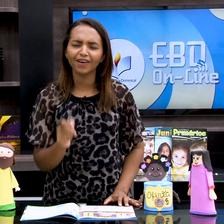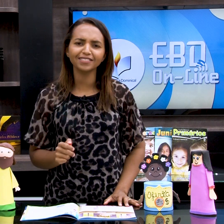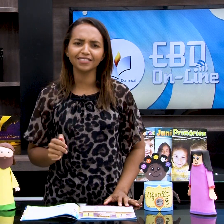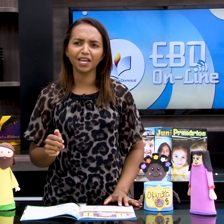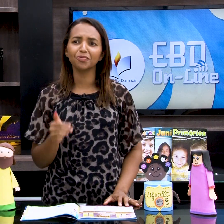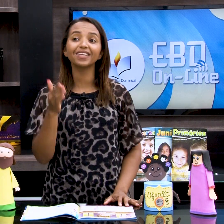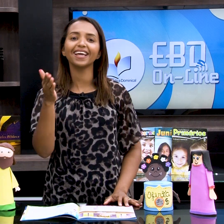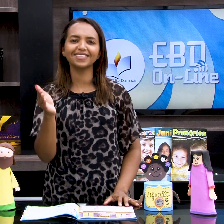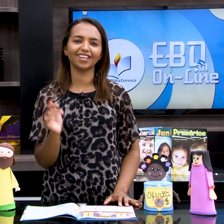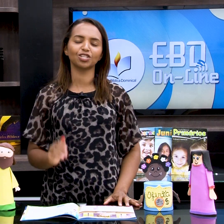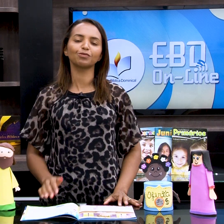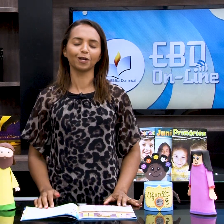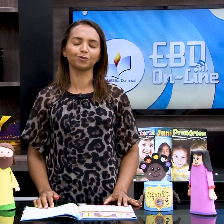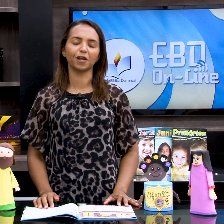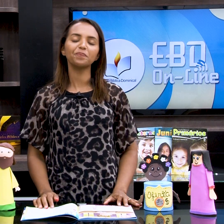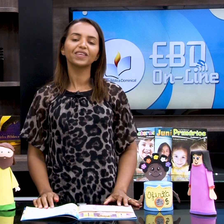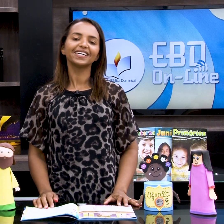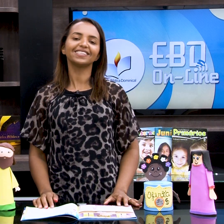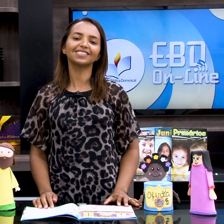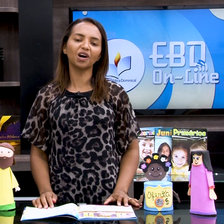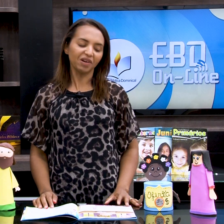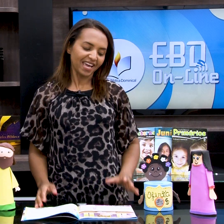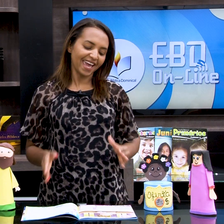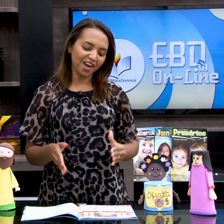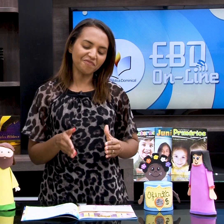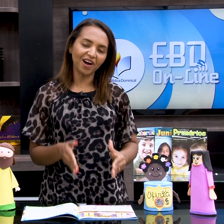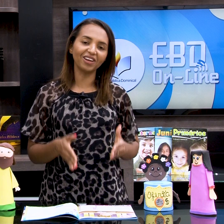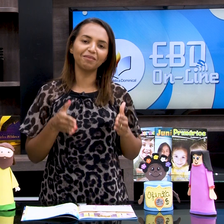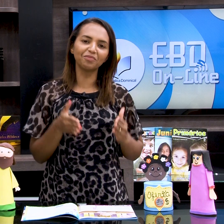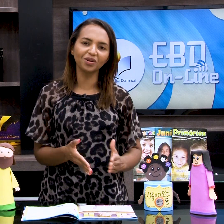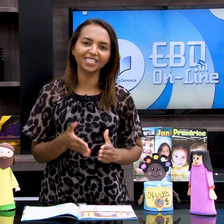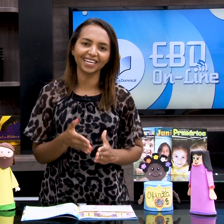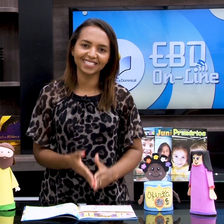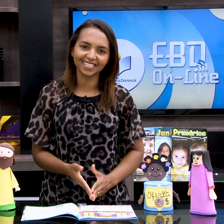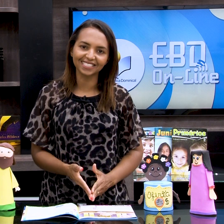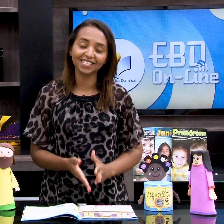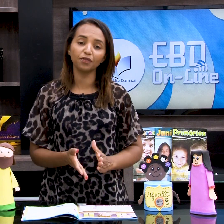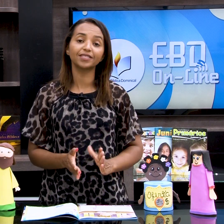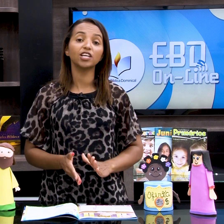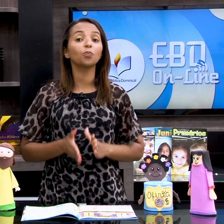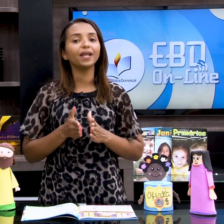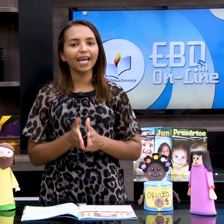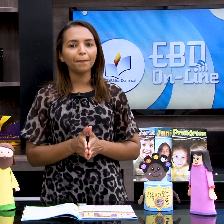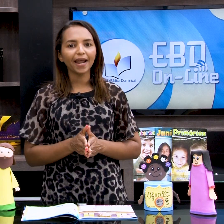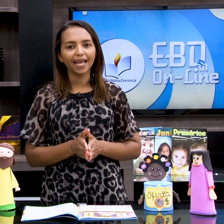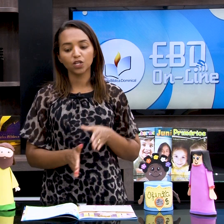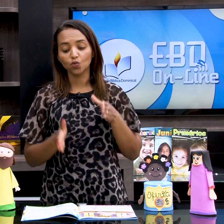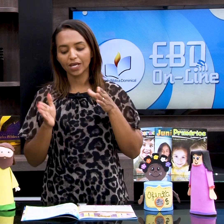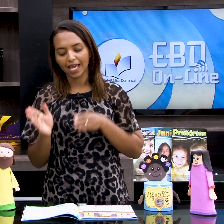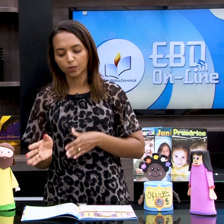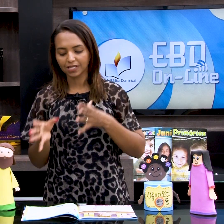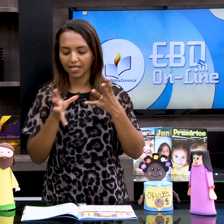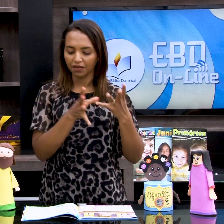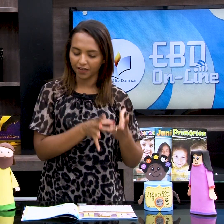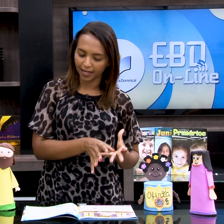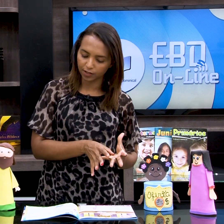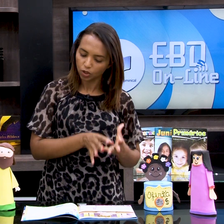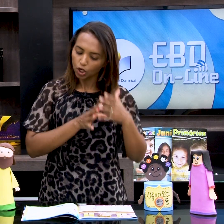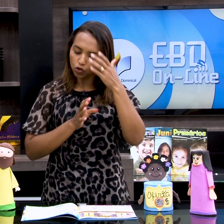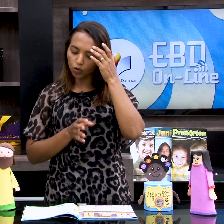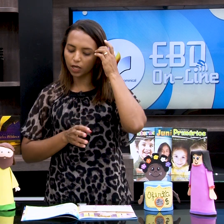onde vai esse dinheiro o que é isso que eles estão dando né então é uma aula muito interessante de você explicar para elas O que é o